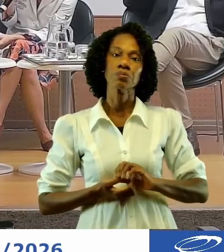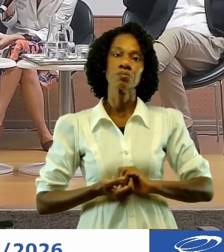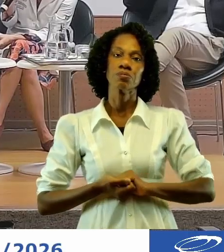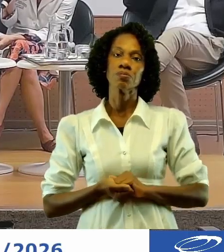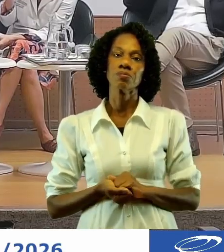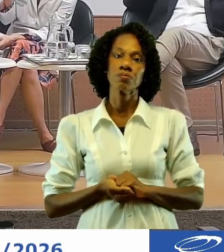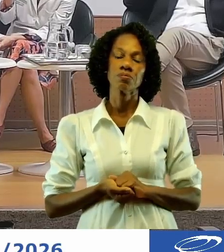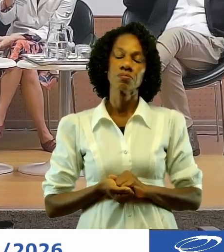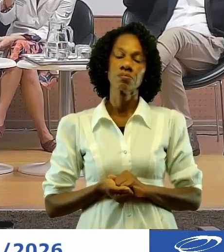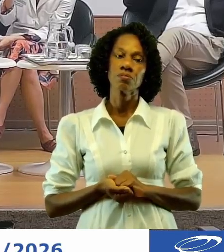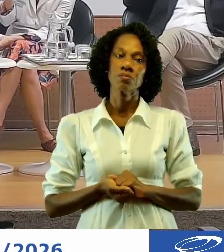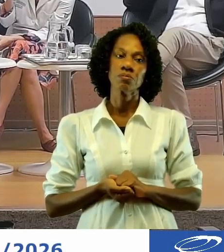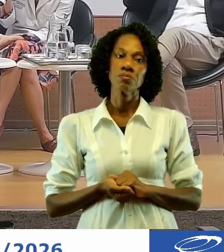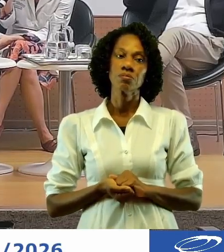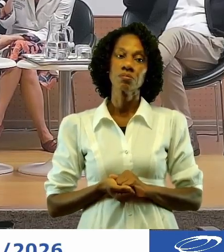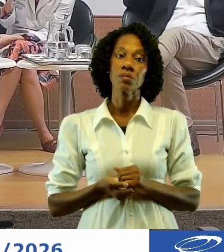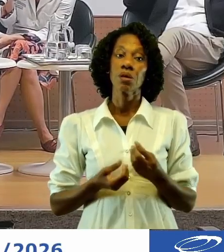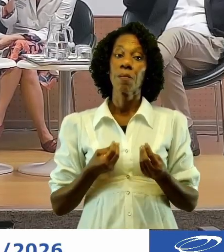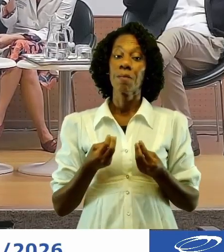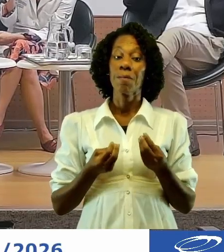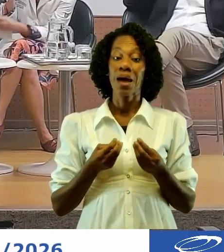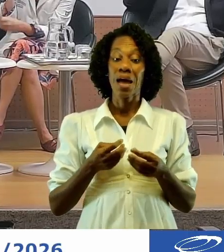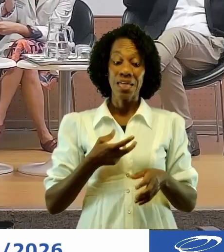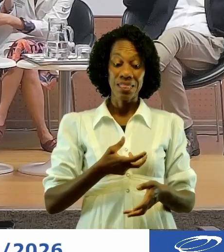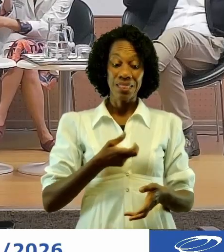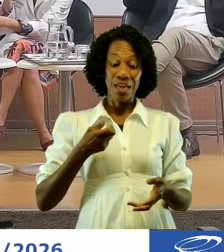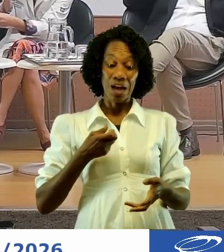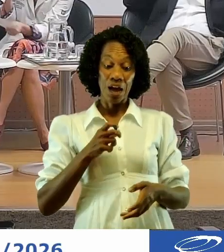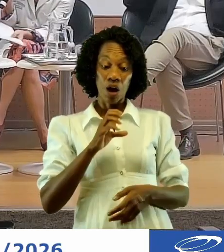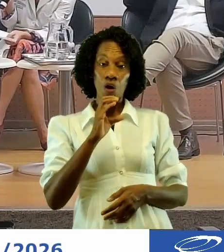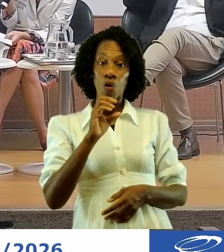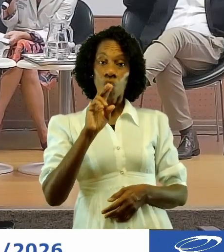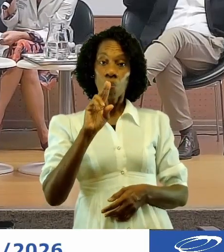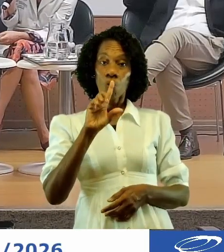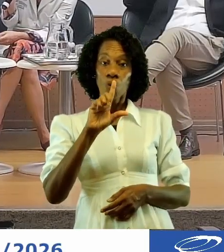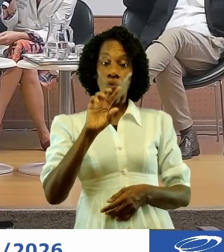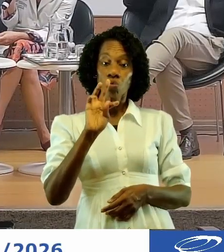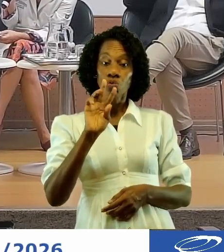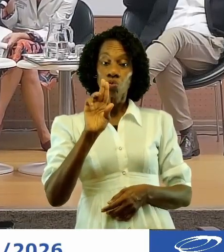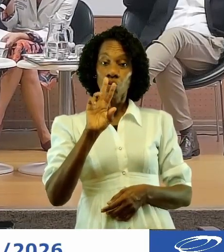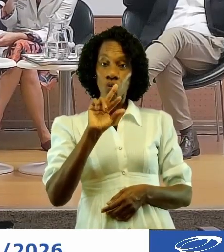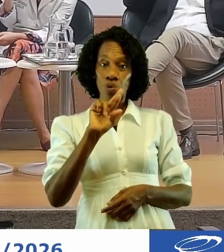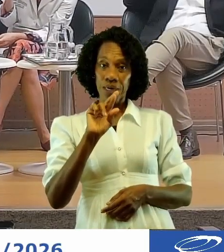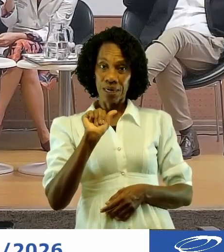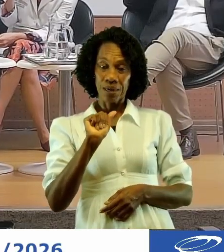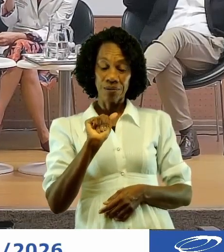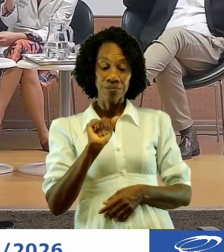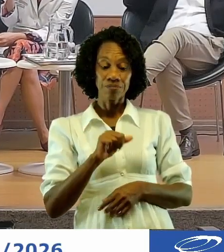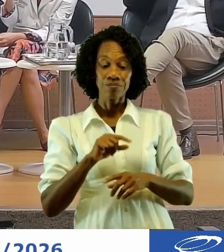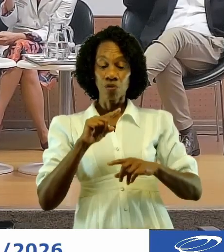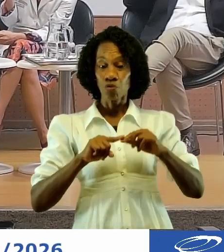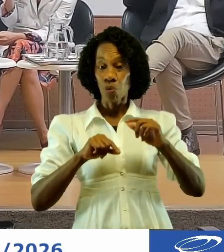infection, mas a cultura dá crescimento, a cultura dos múltiplos materiais dá